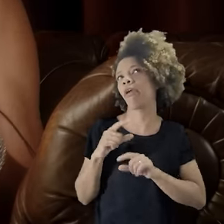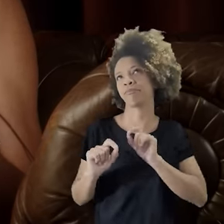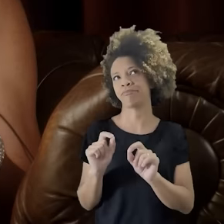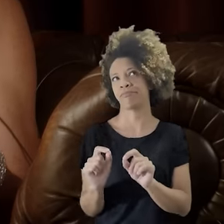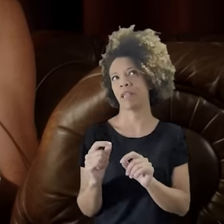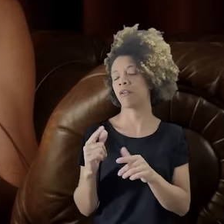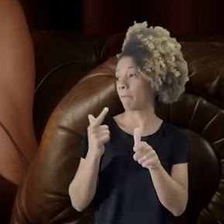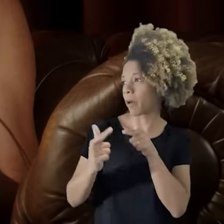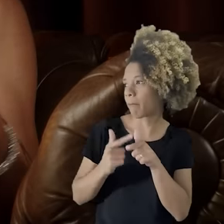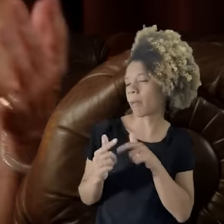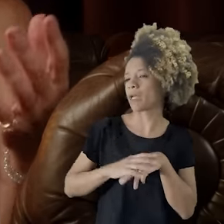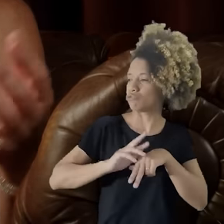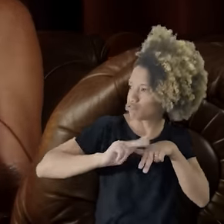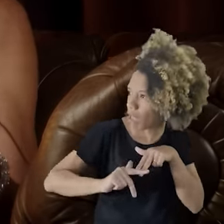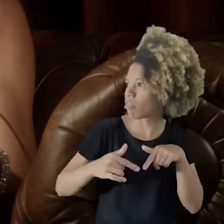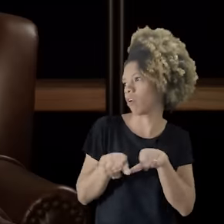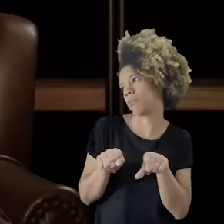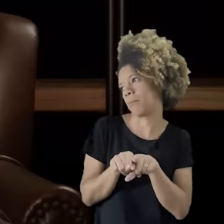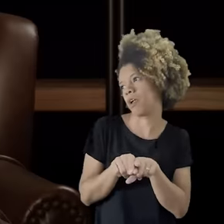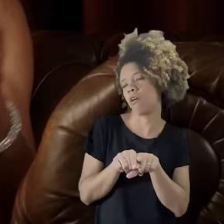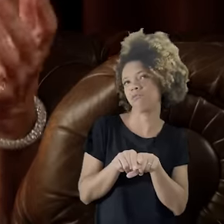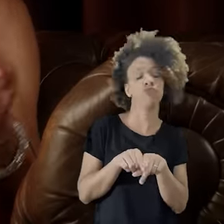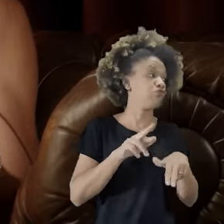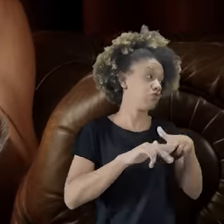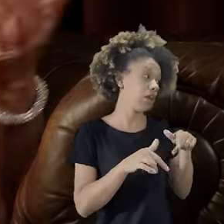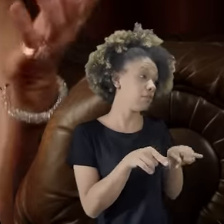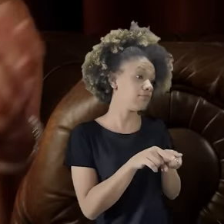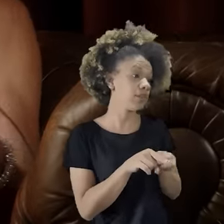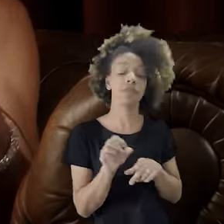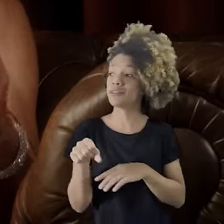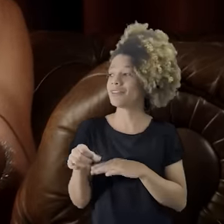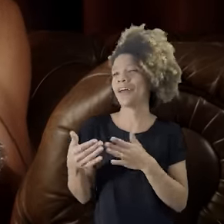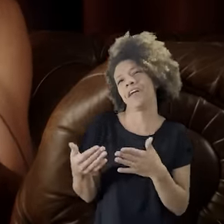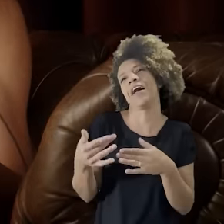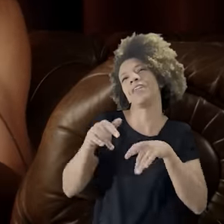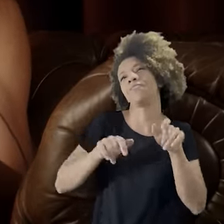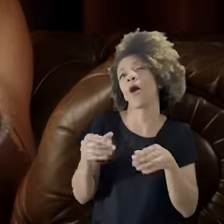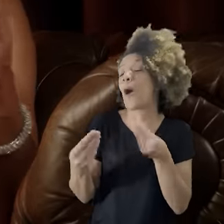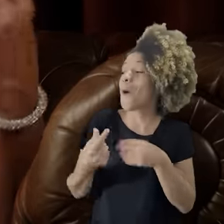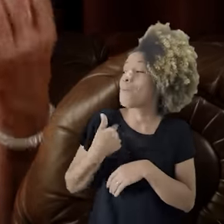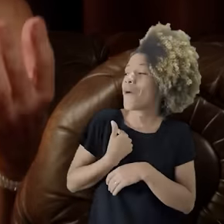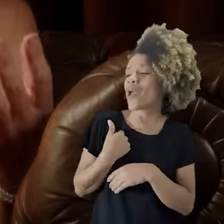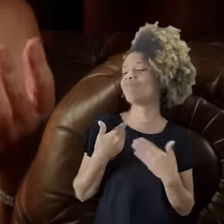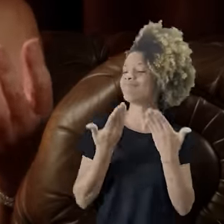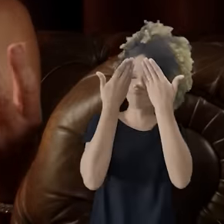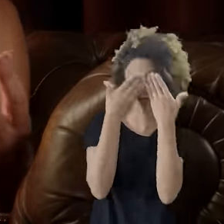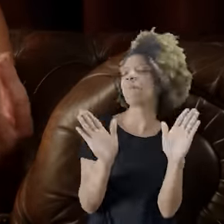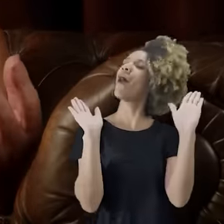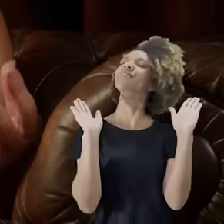também de essa questão de gênero também né É É isso pessoal é que como eu sou muito